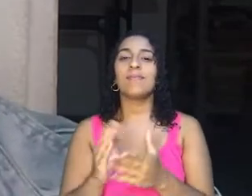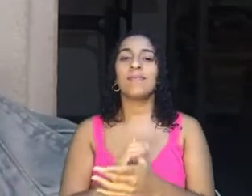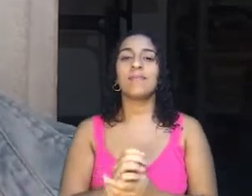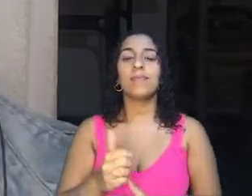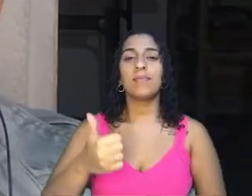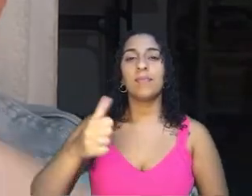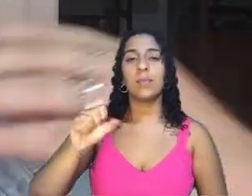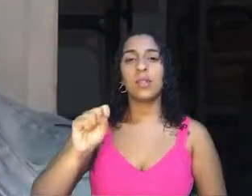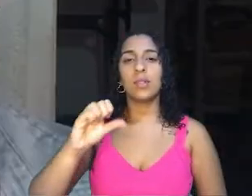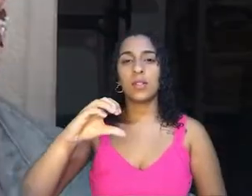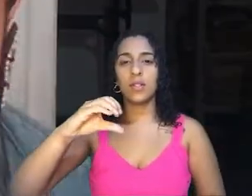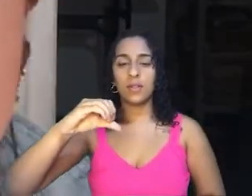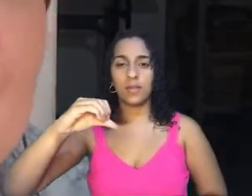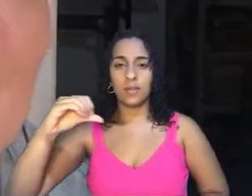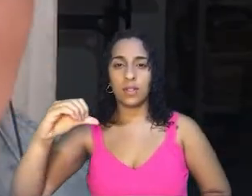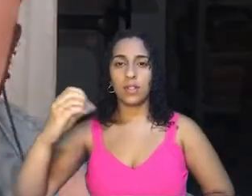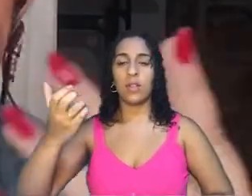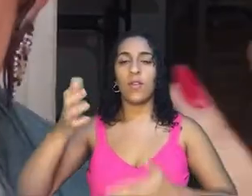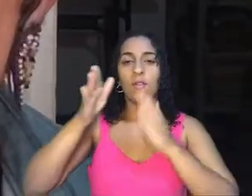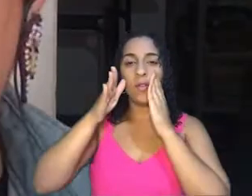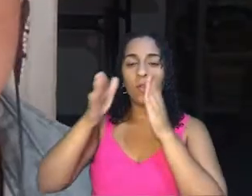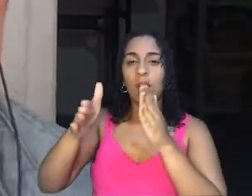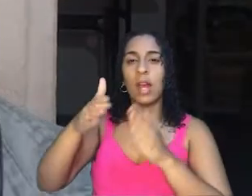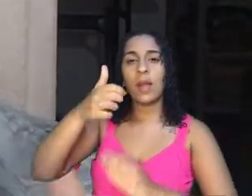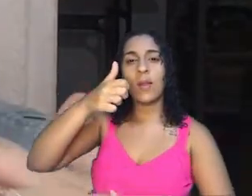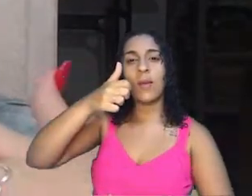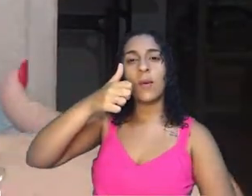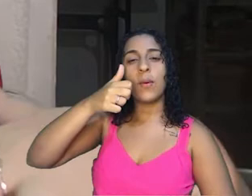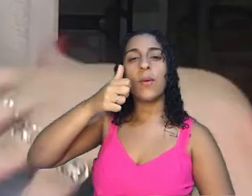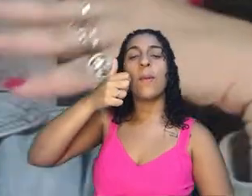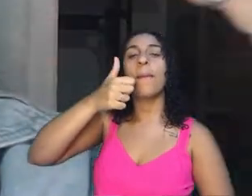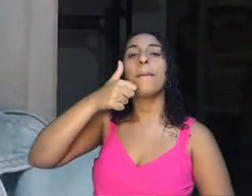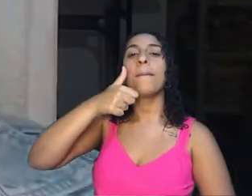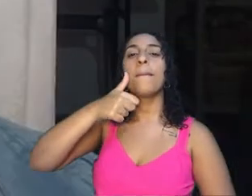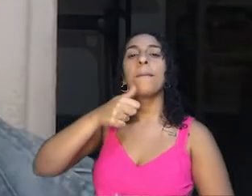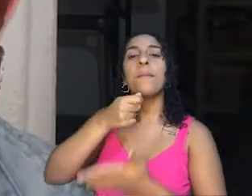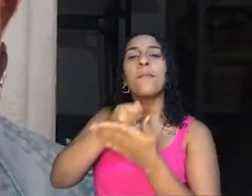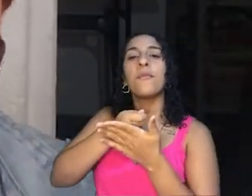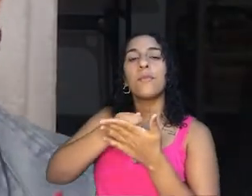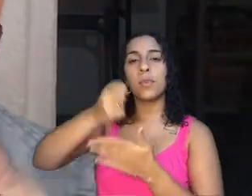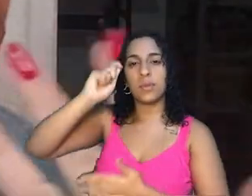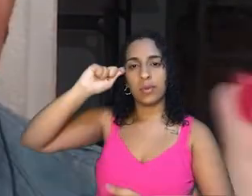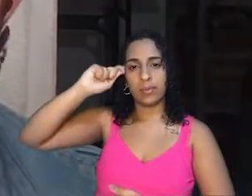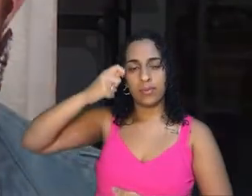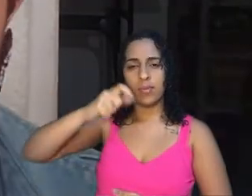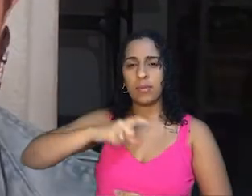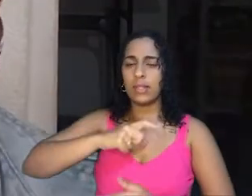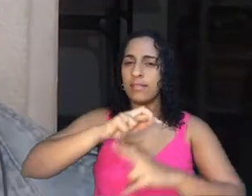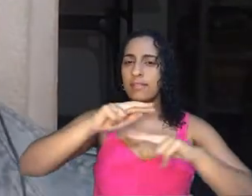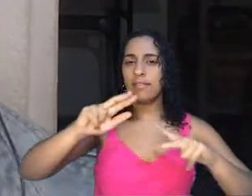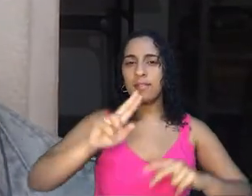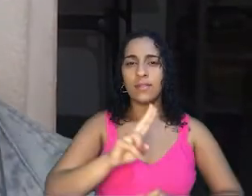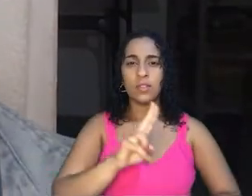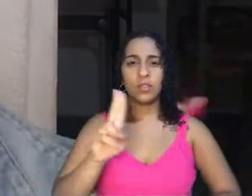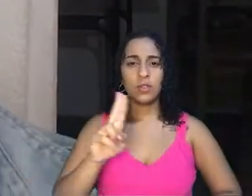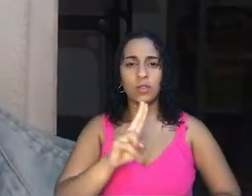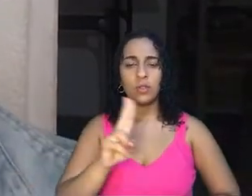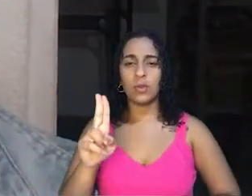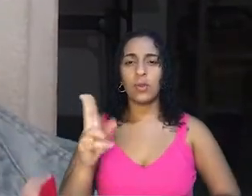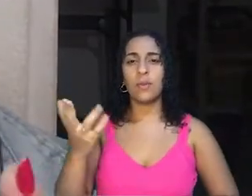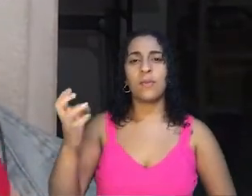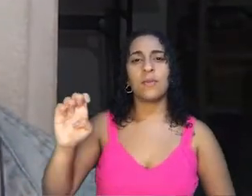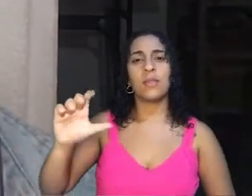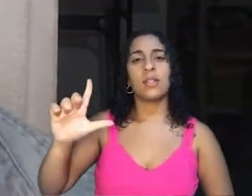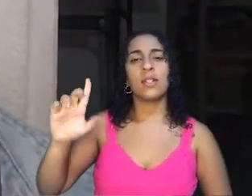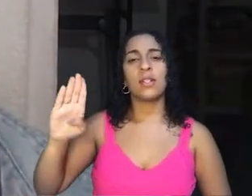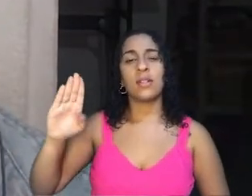tem tantos outros nomes ela Maria do Bomsucesso Luiza Marin Marin Getúlio de Maria Anastácia a Escrava